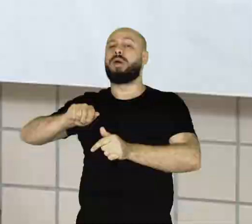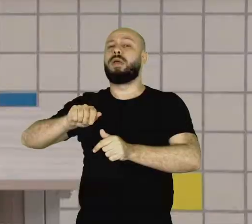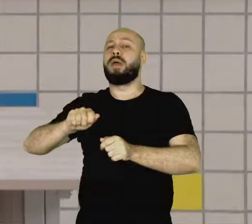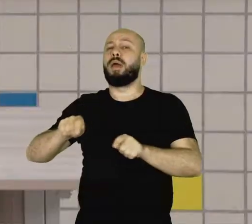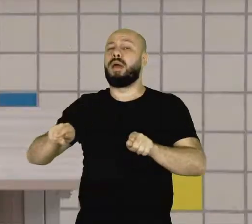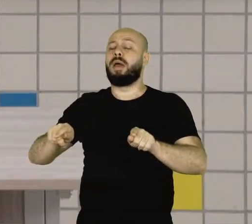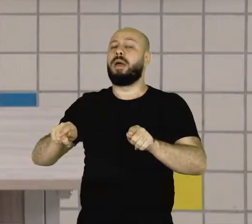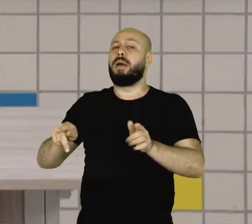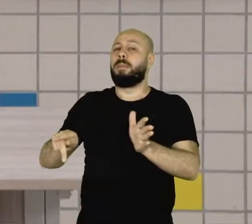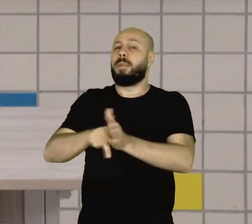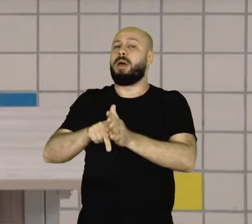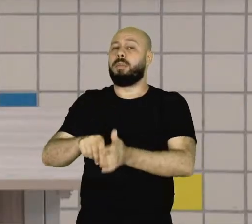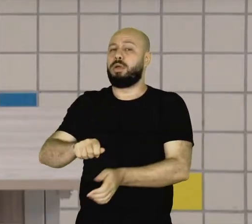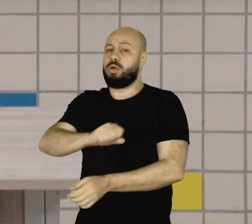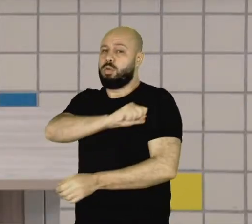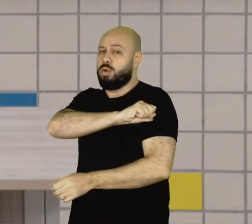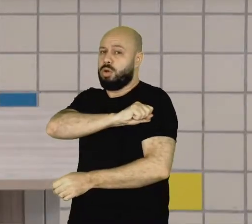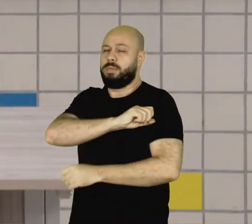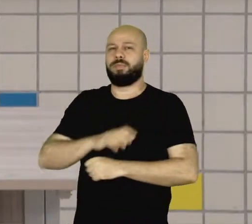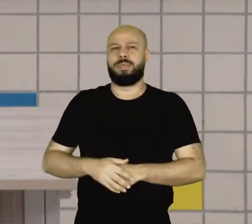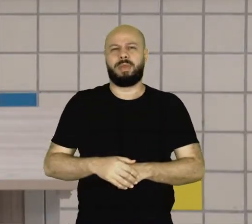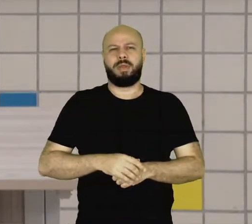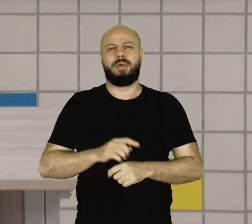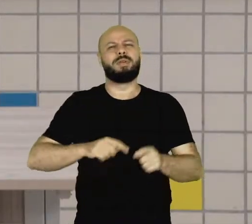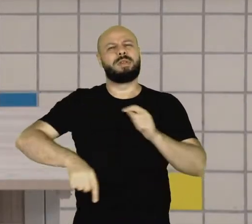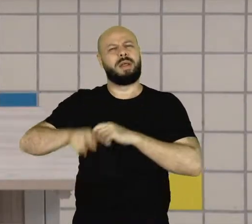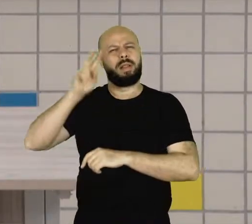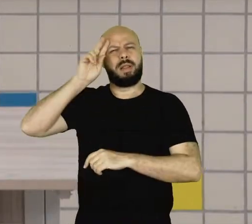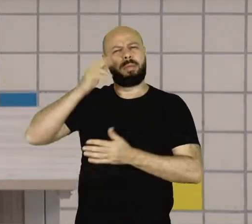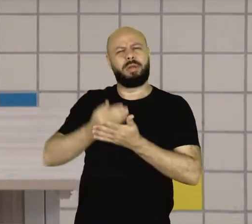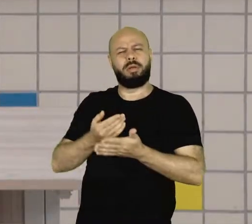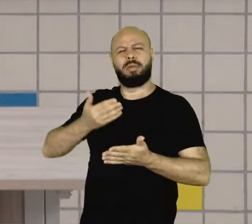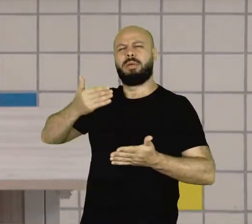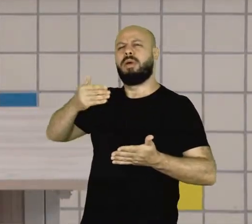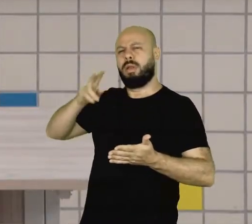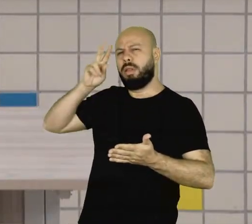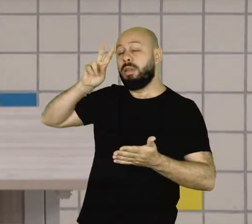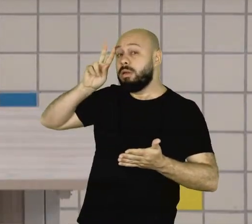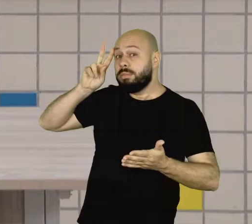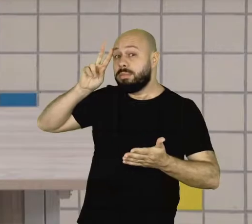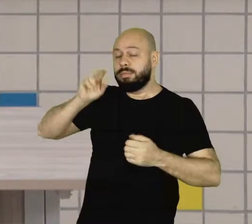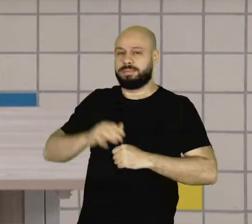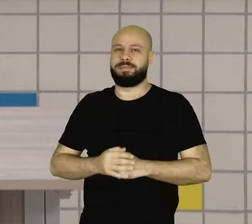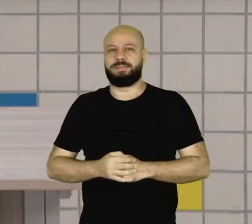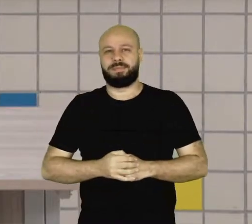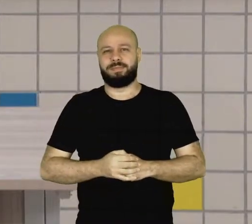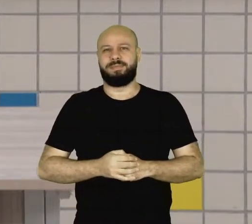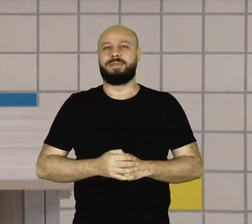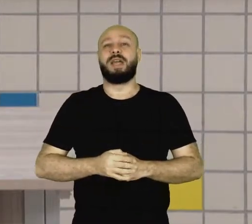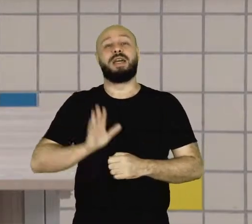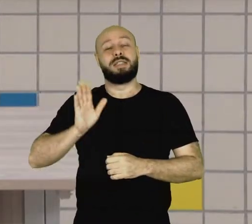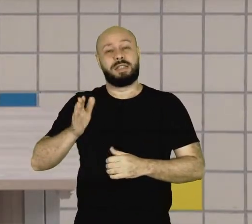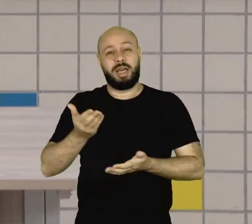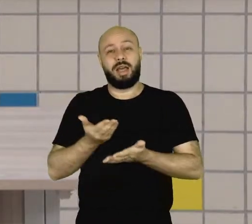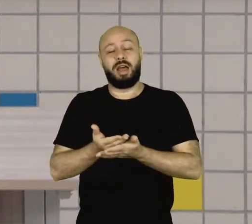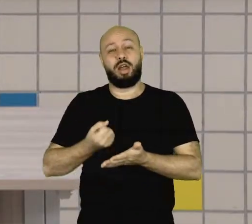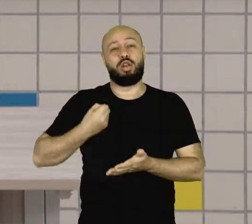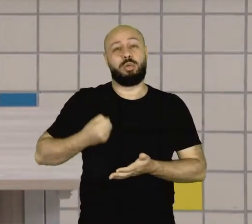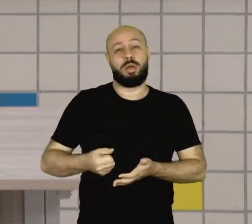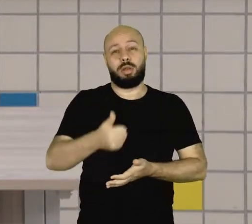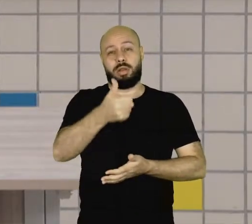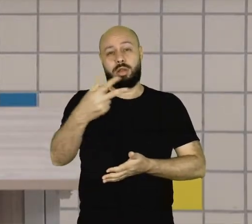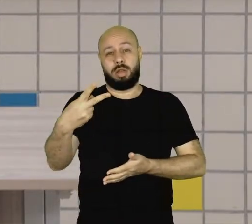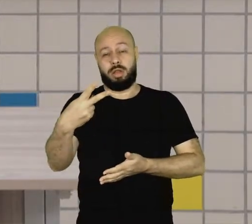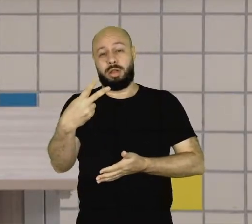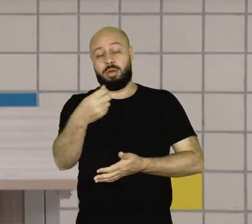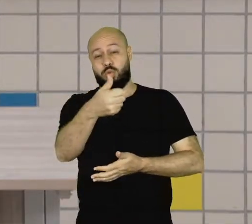ano. Vocês têm uma breve recordação do que a gente viu nas nossas aulas anteriores? Nossa, essa é a nossa aula de número 13, né,